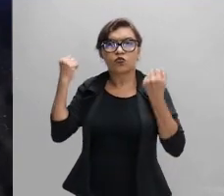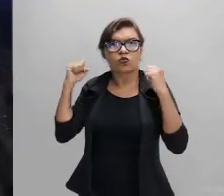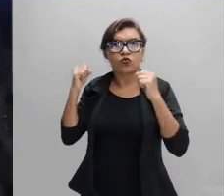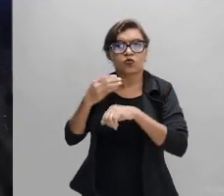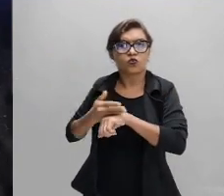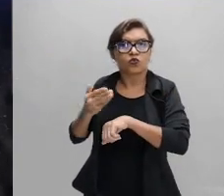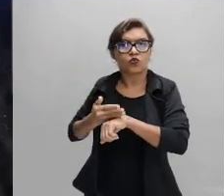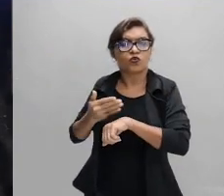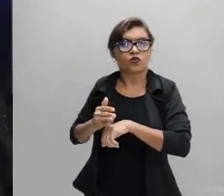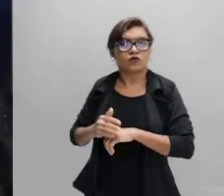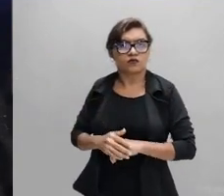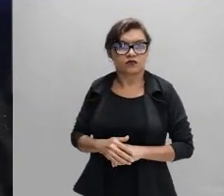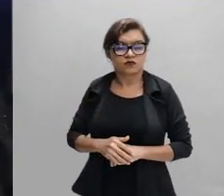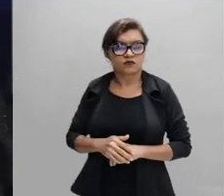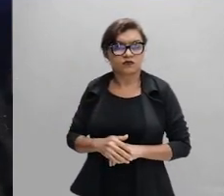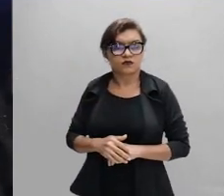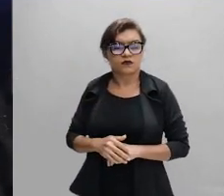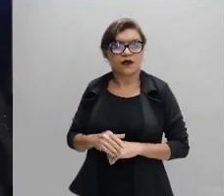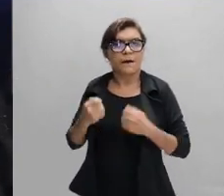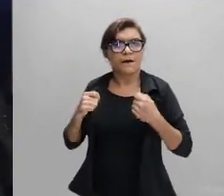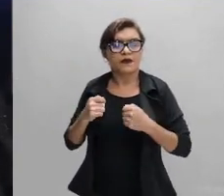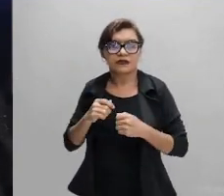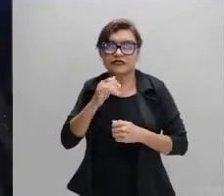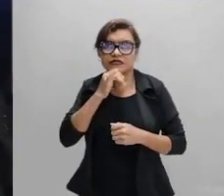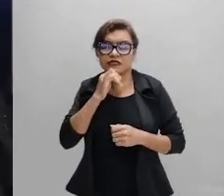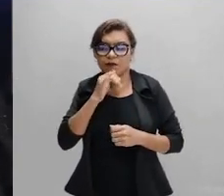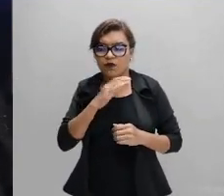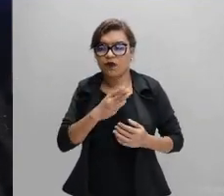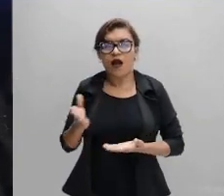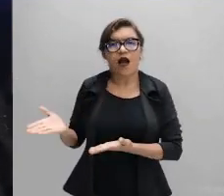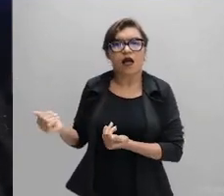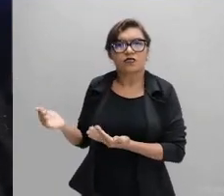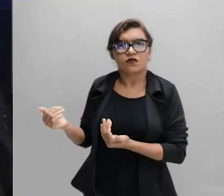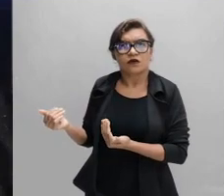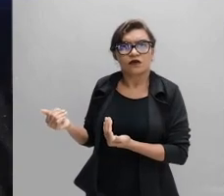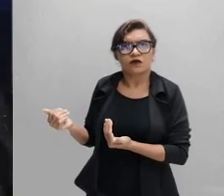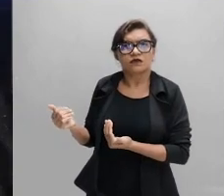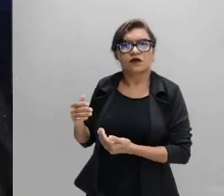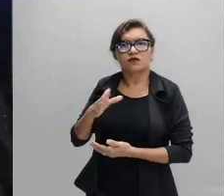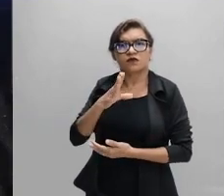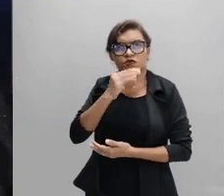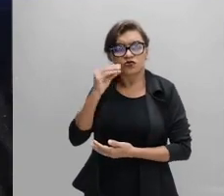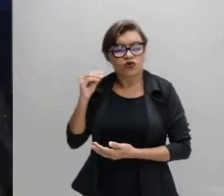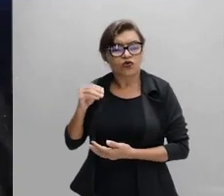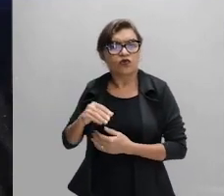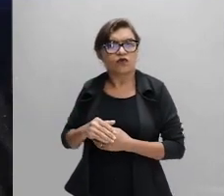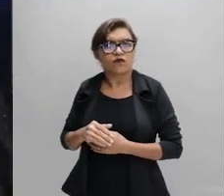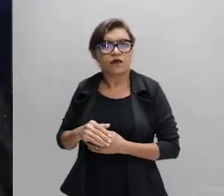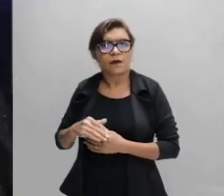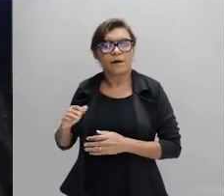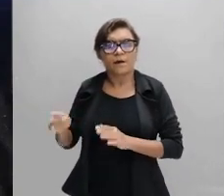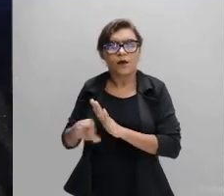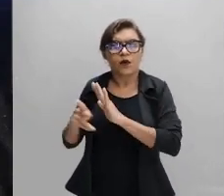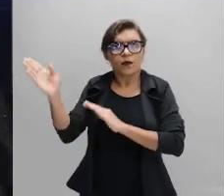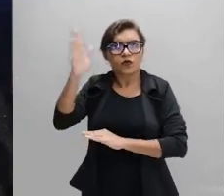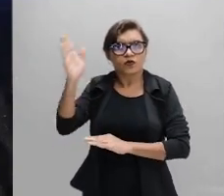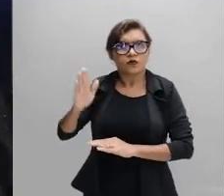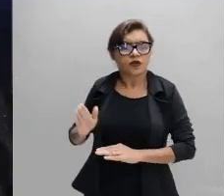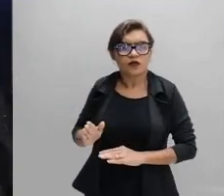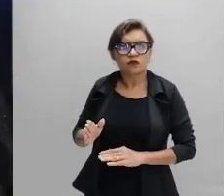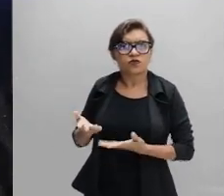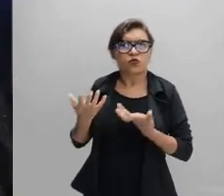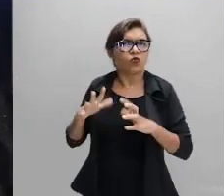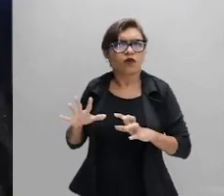física, não é sedentário. Se nós formos pensar em adolescentes, 81% dos adolescentes brasileiros são o quê? São